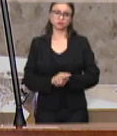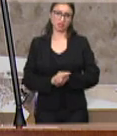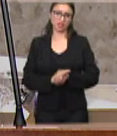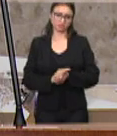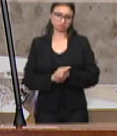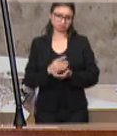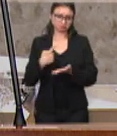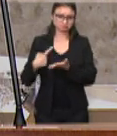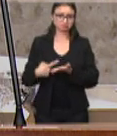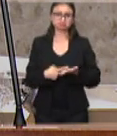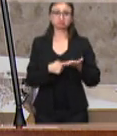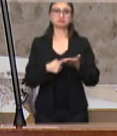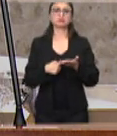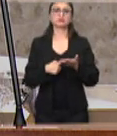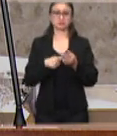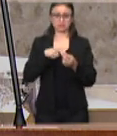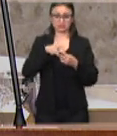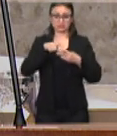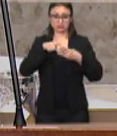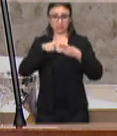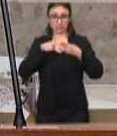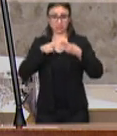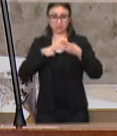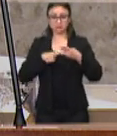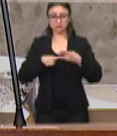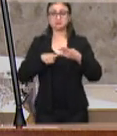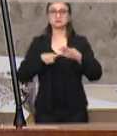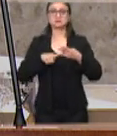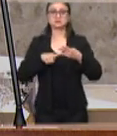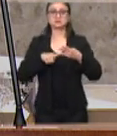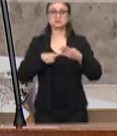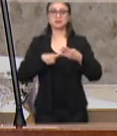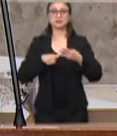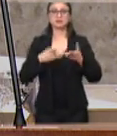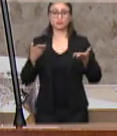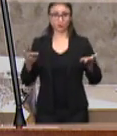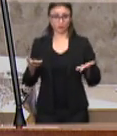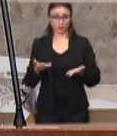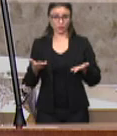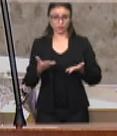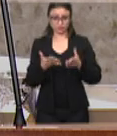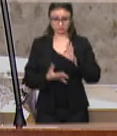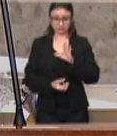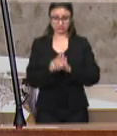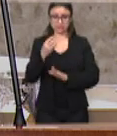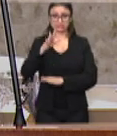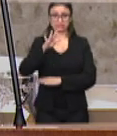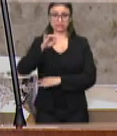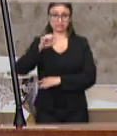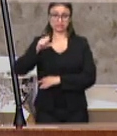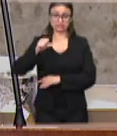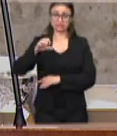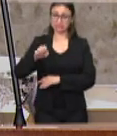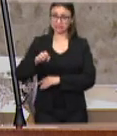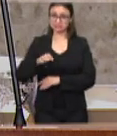tomada nesses três segmentos, é que estamos estabelecendo a tese. Mas a tese está sendo fixada hoje, senhora